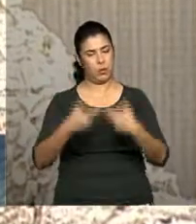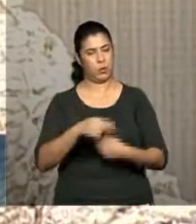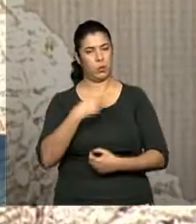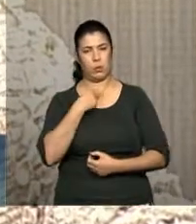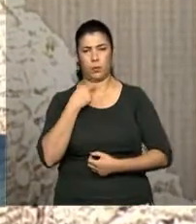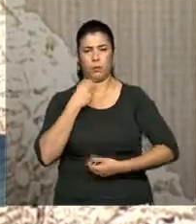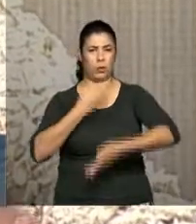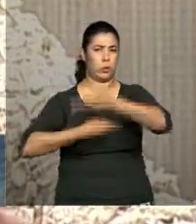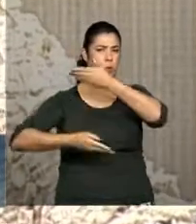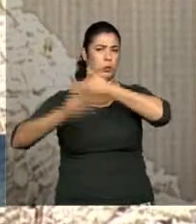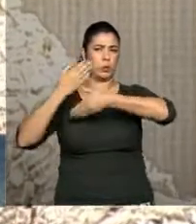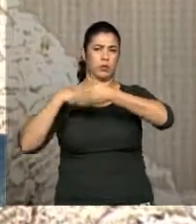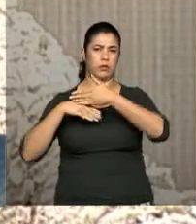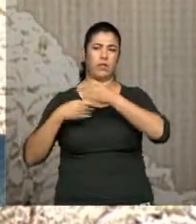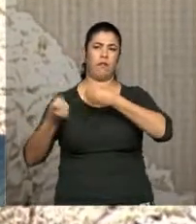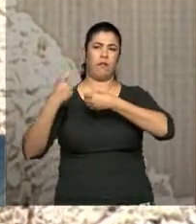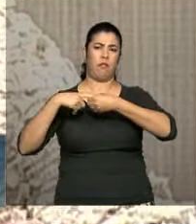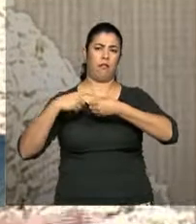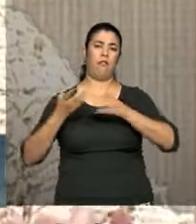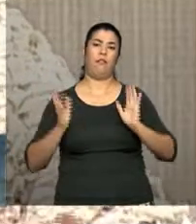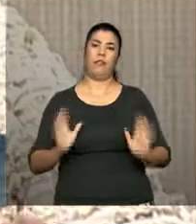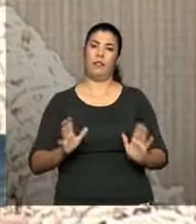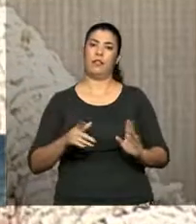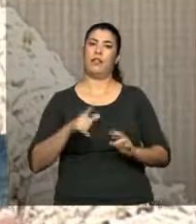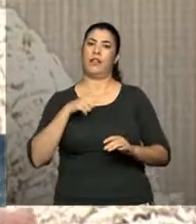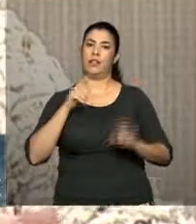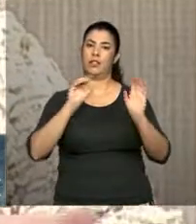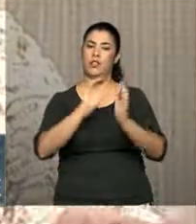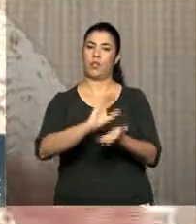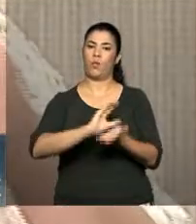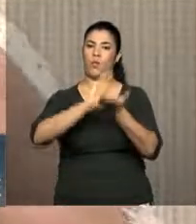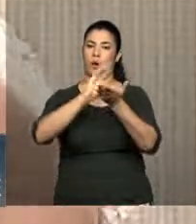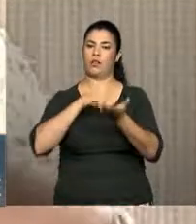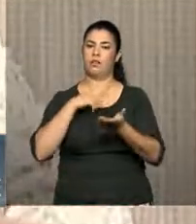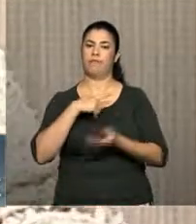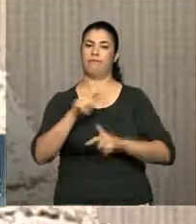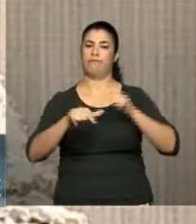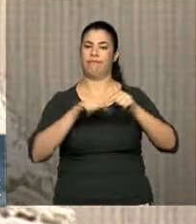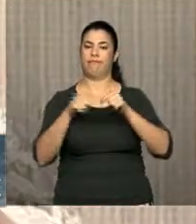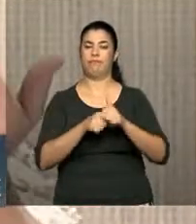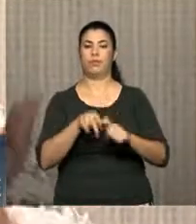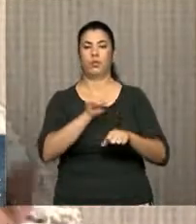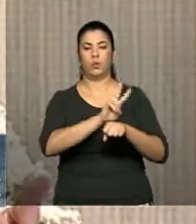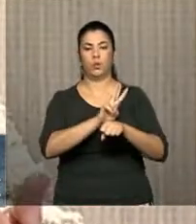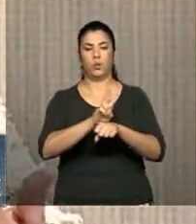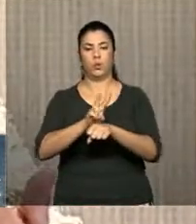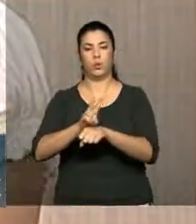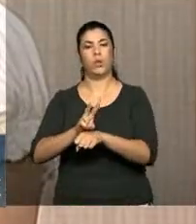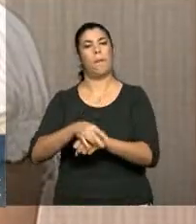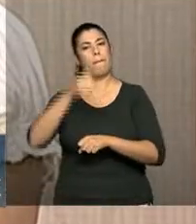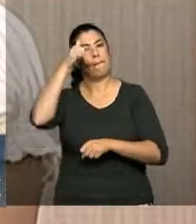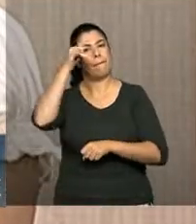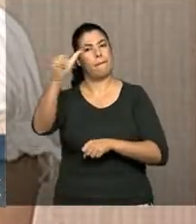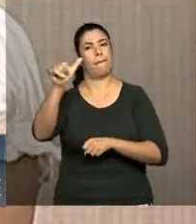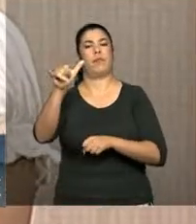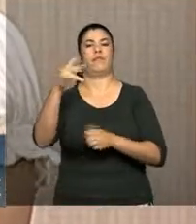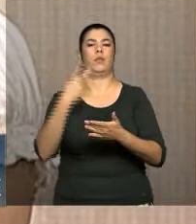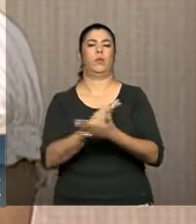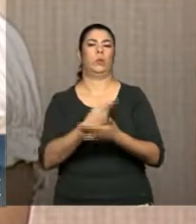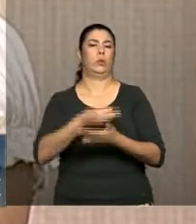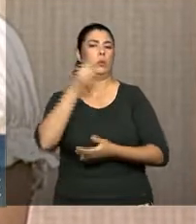e portanto acho que esse conselho tem a missão de estar vigilantes para que a gente não retorne à situação de pobreza